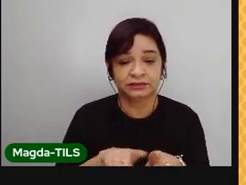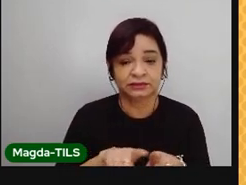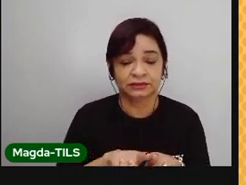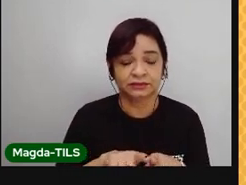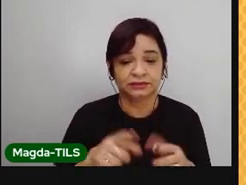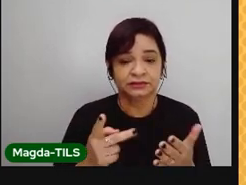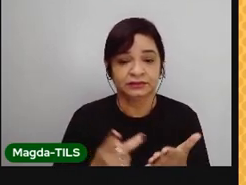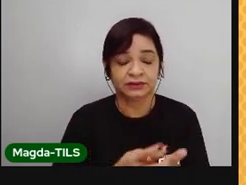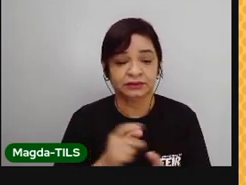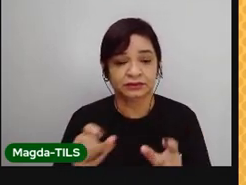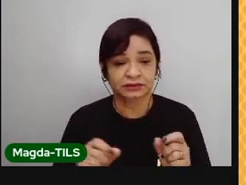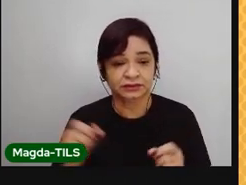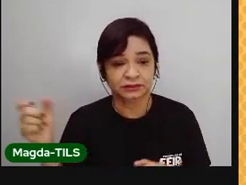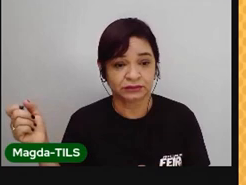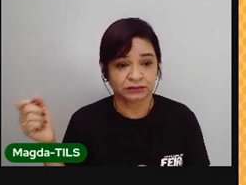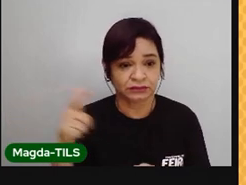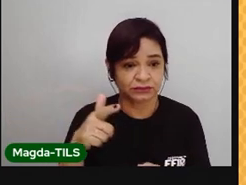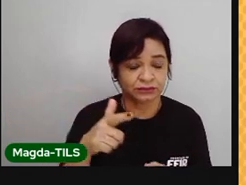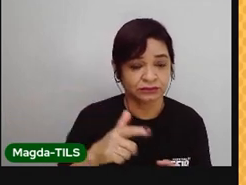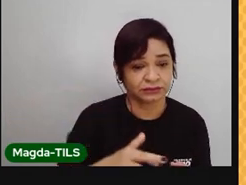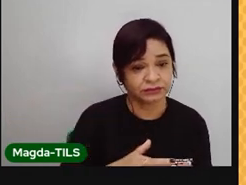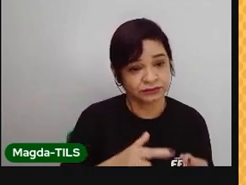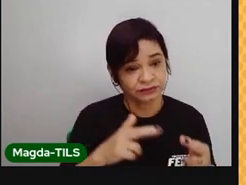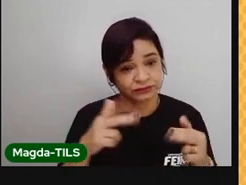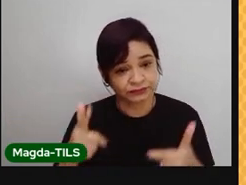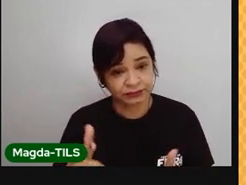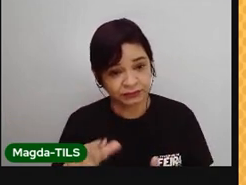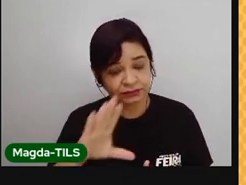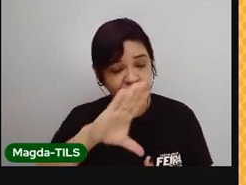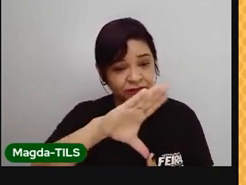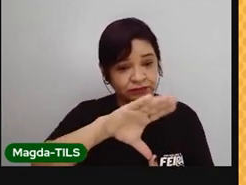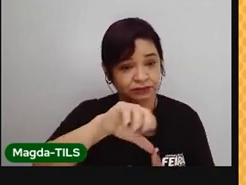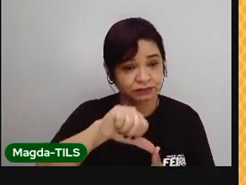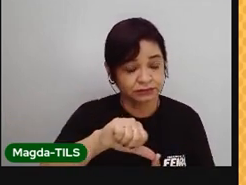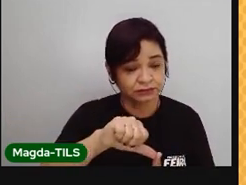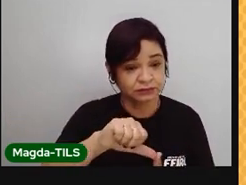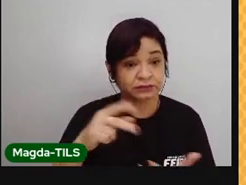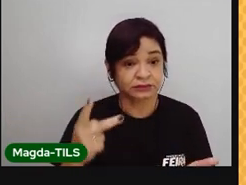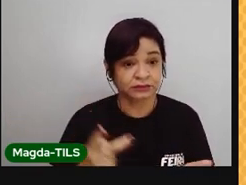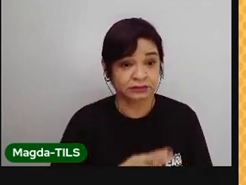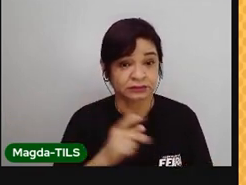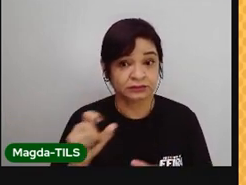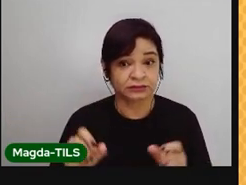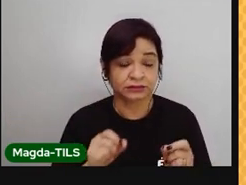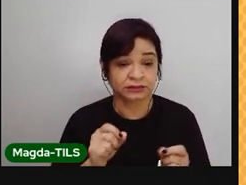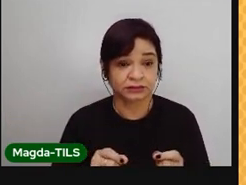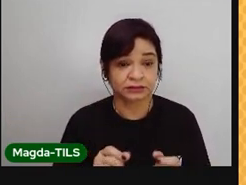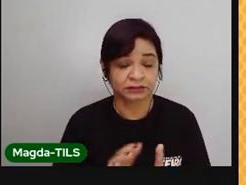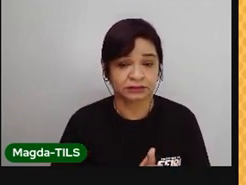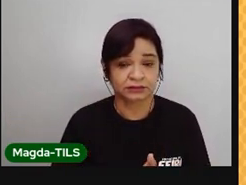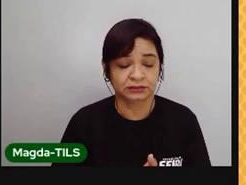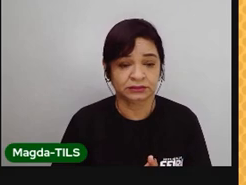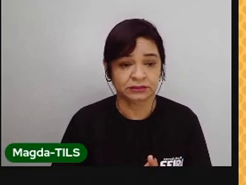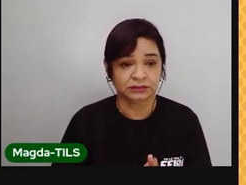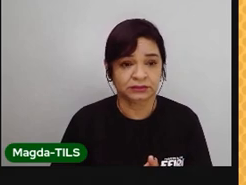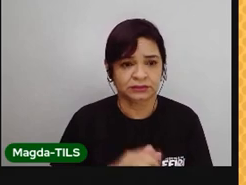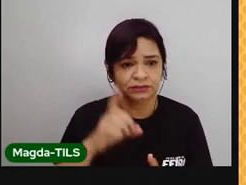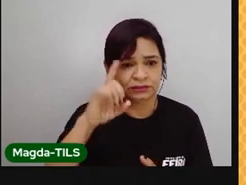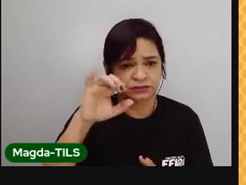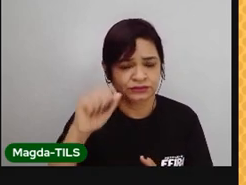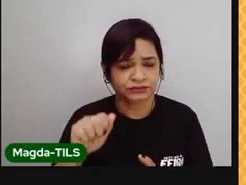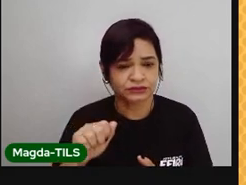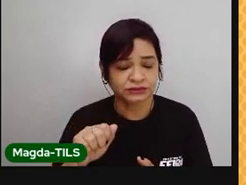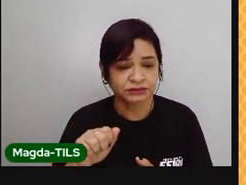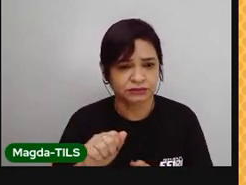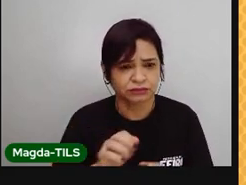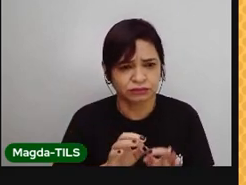radiação sendo diferente no hemisfério sul e no hemisfério norte, nós vamos ter os dias mais longos e as noites mais